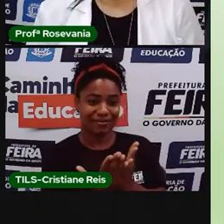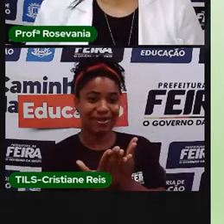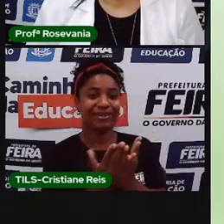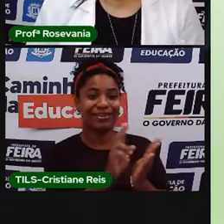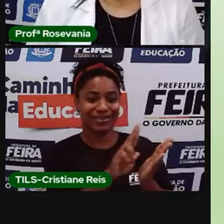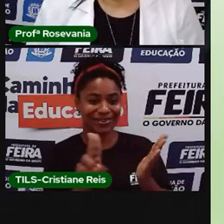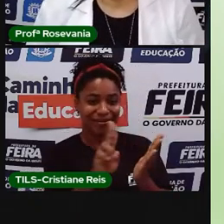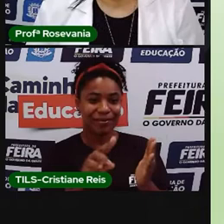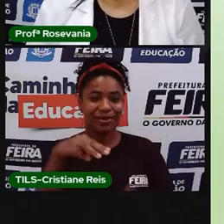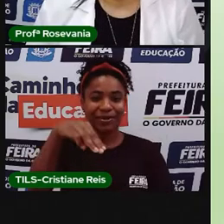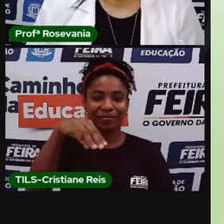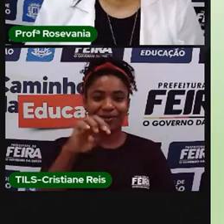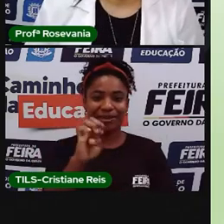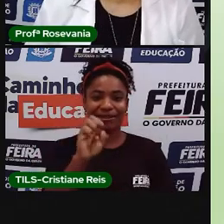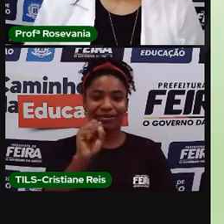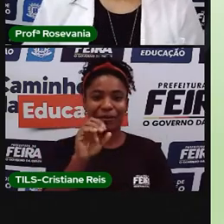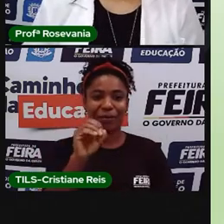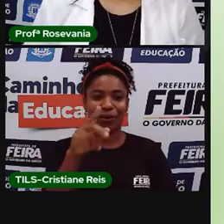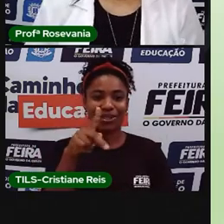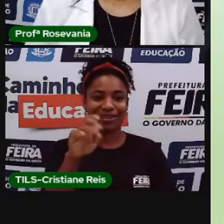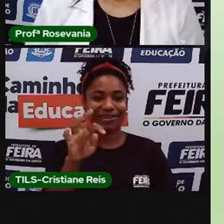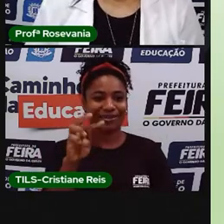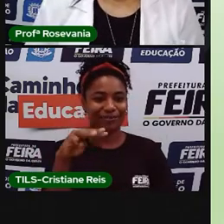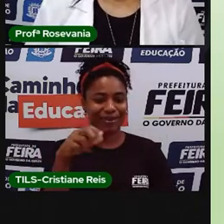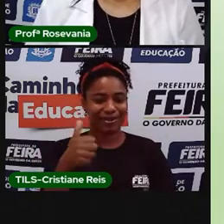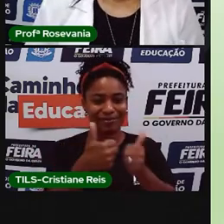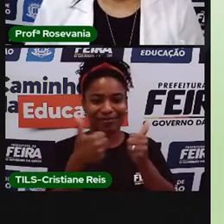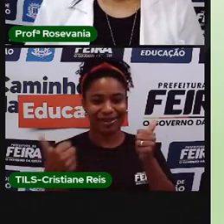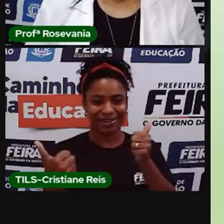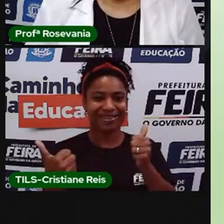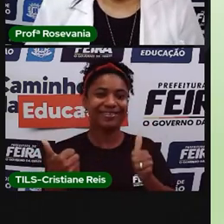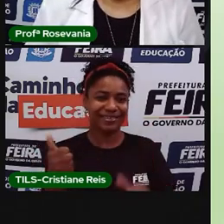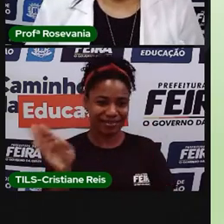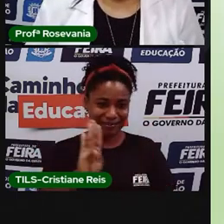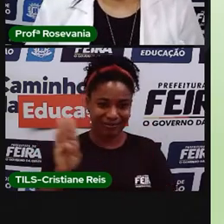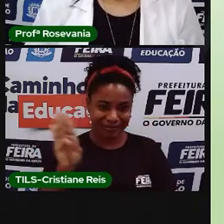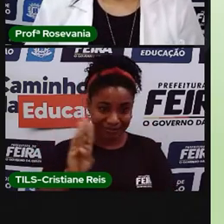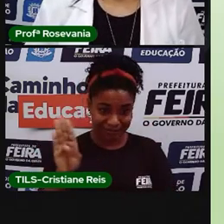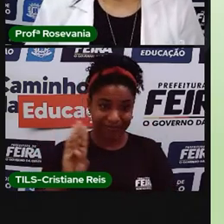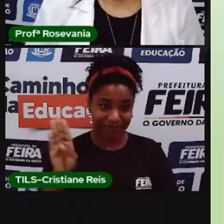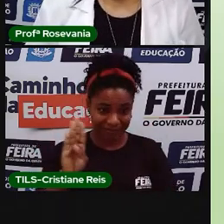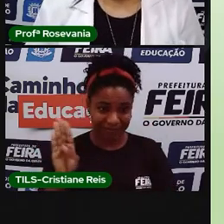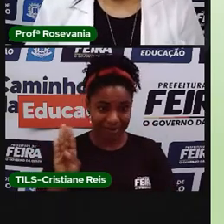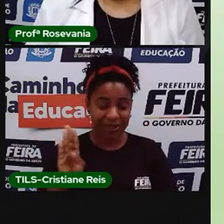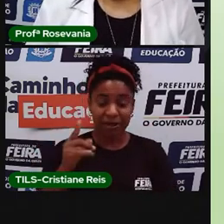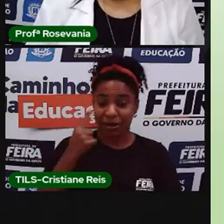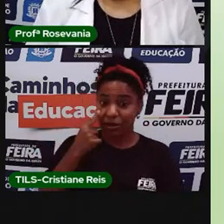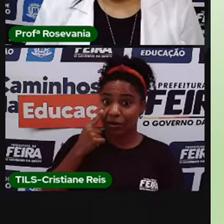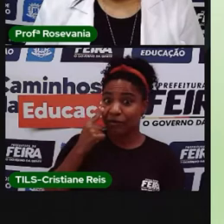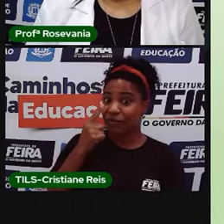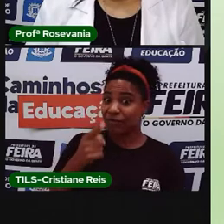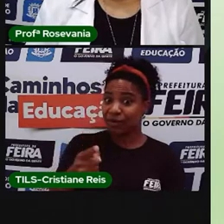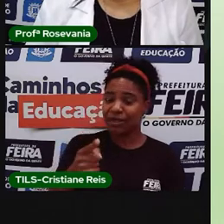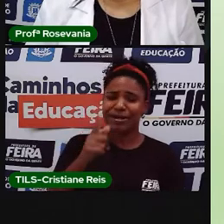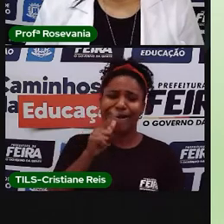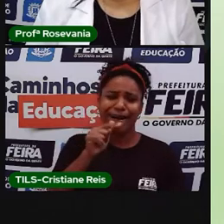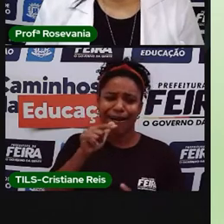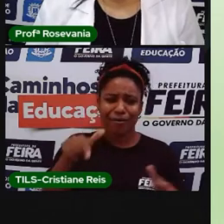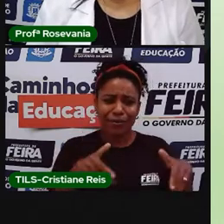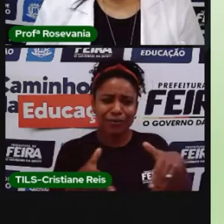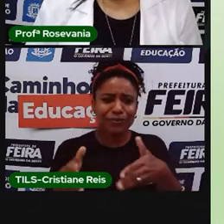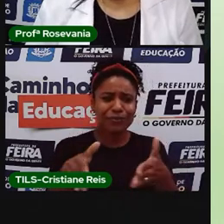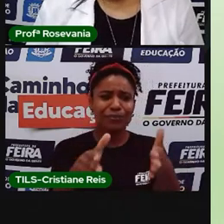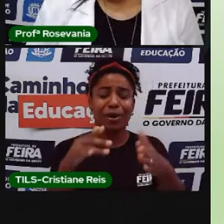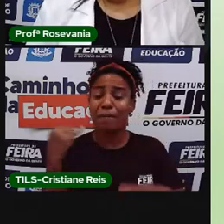Mesopotâmia, lá pelo, né, da Babilônia e tudo. E aí o que que acontece? Esse rio aqui, ele tinha extrema importância